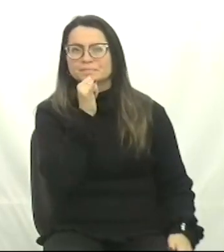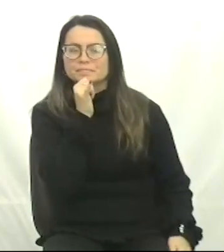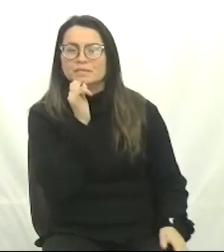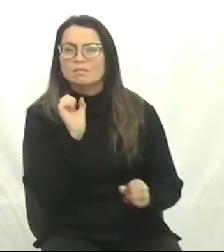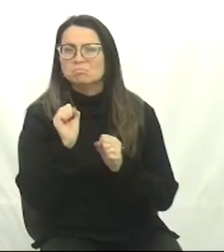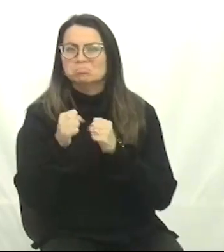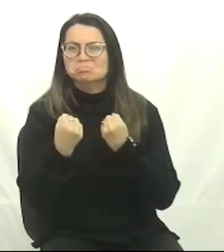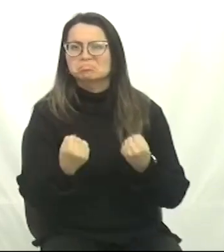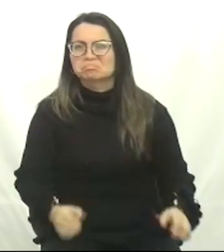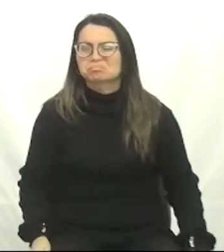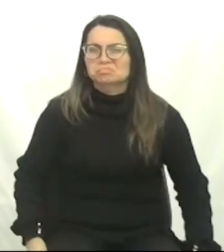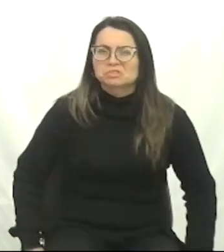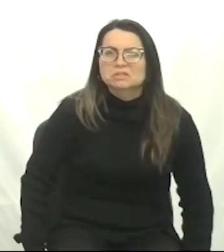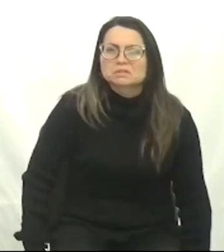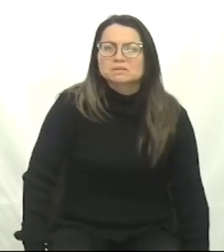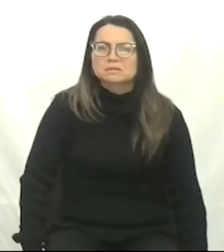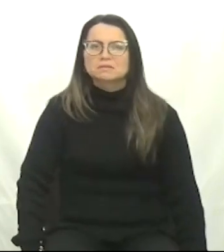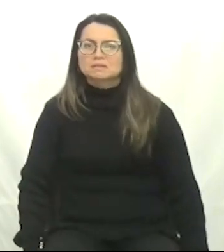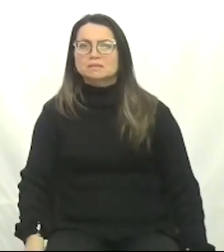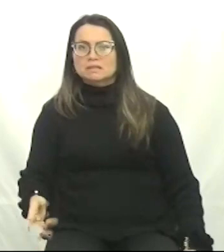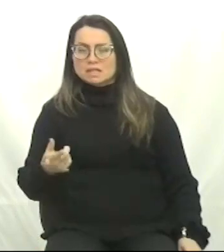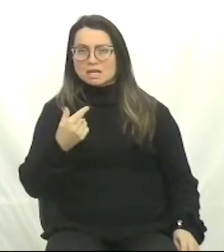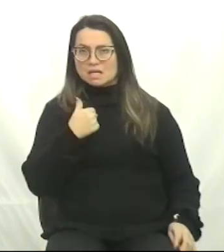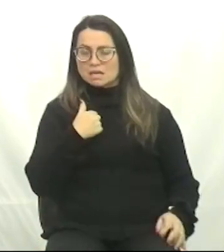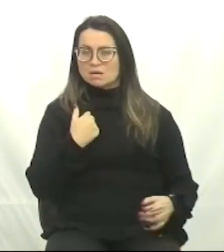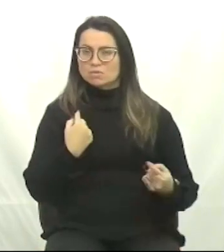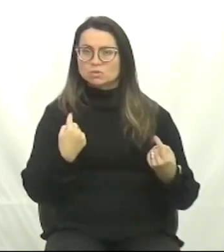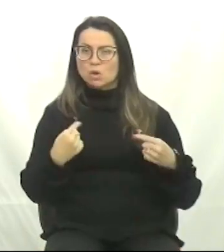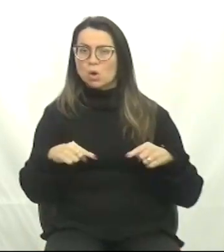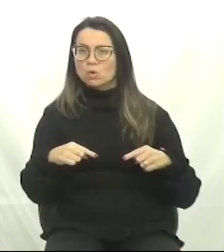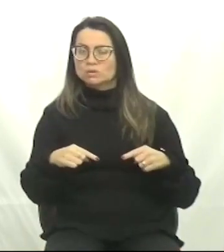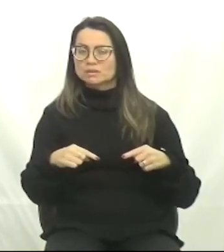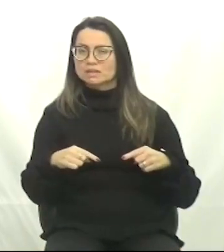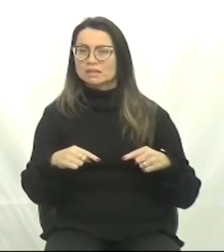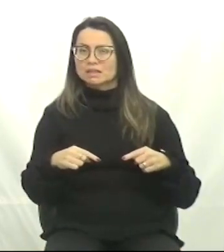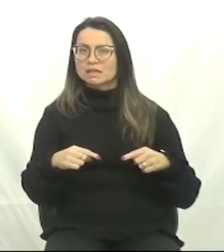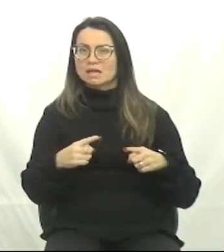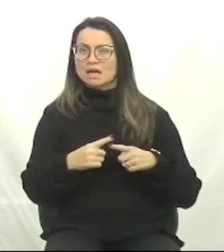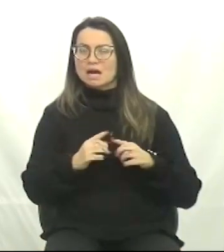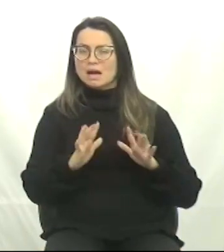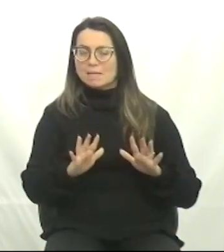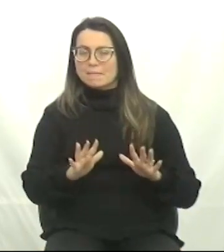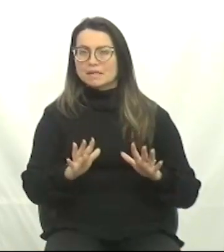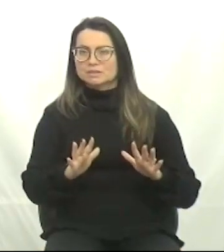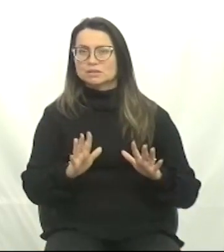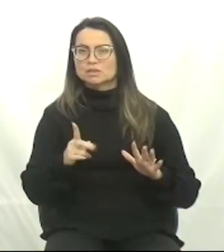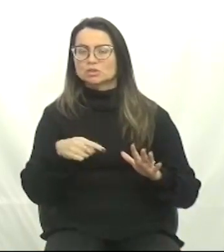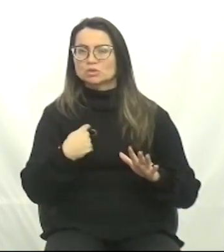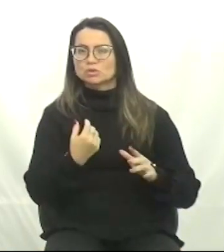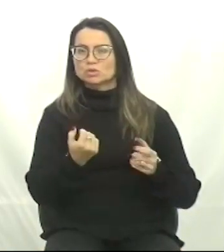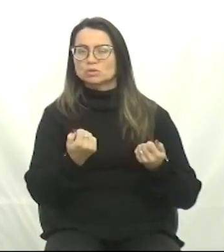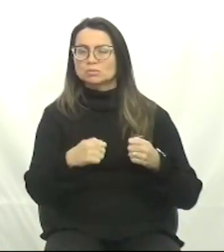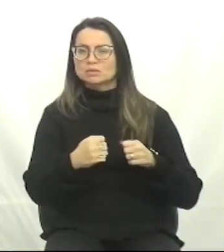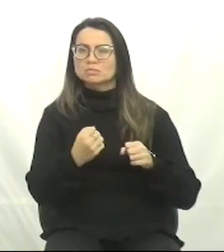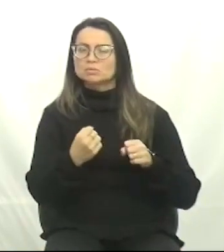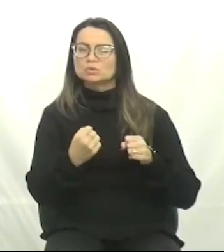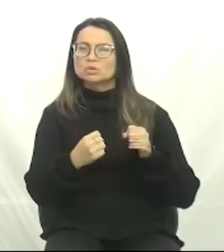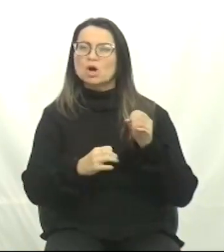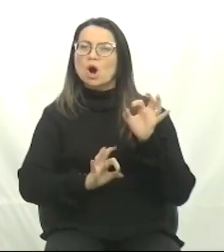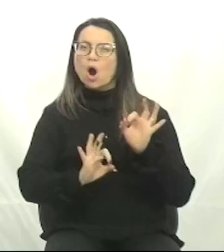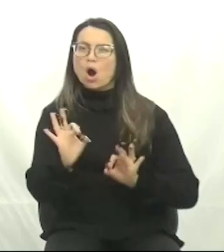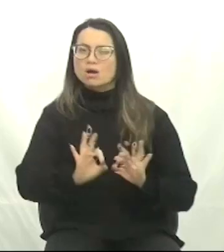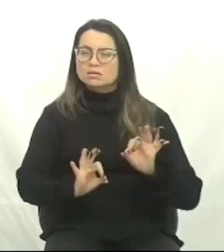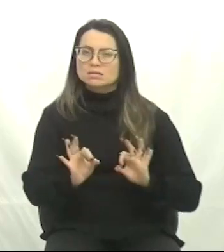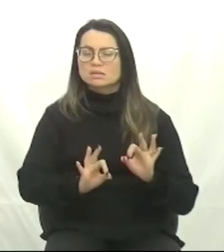até porque sou oposição ao governo do Estado. Mas não há demérito na construção de uma sociedade mais justa quando é para o bem